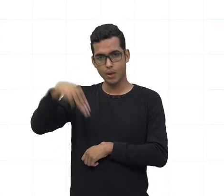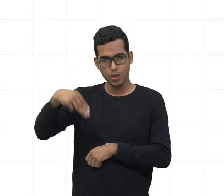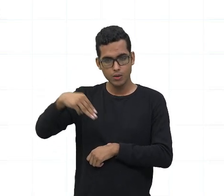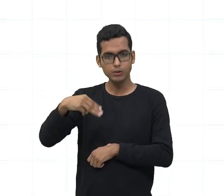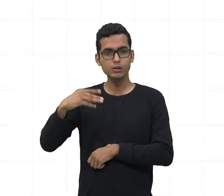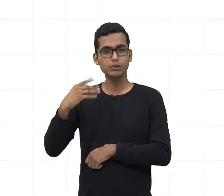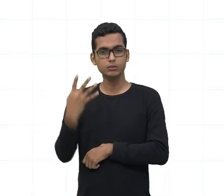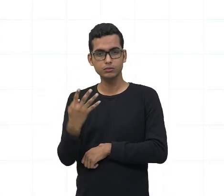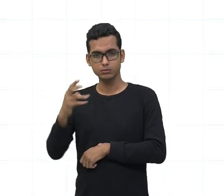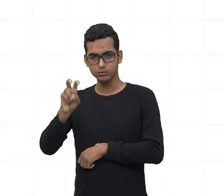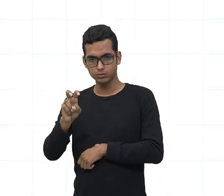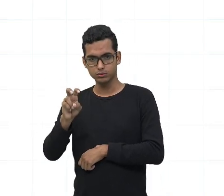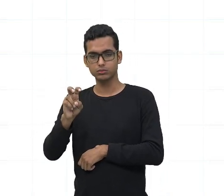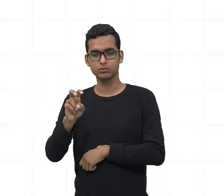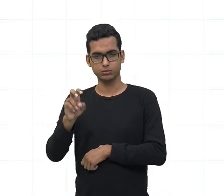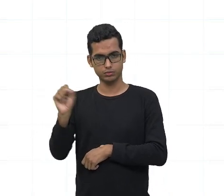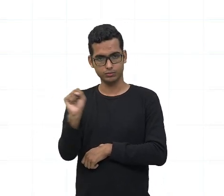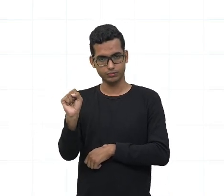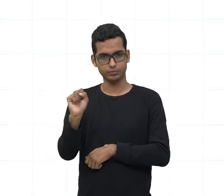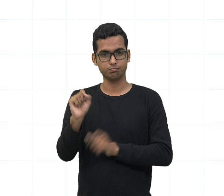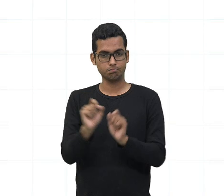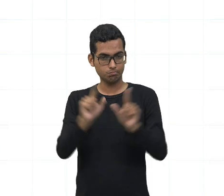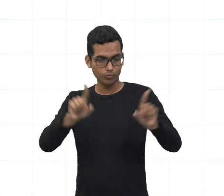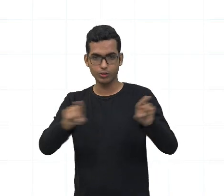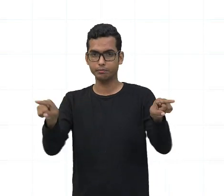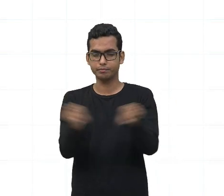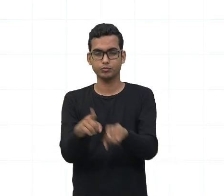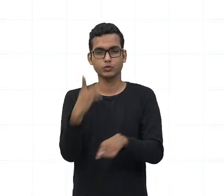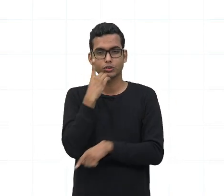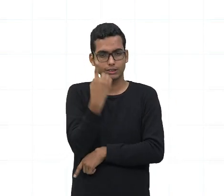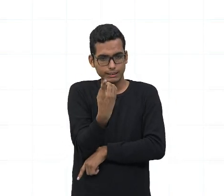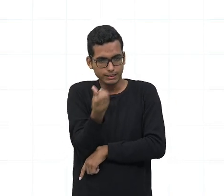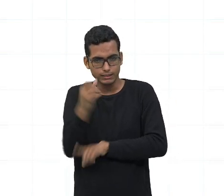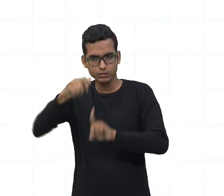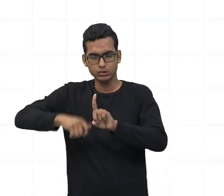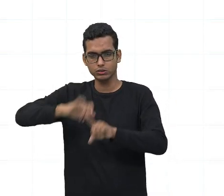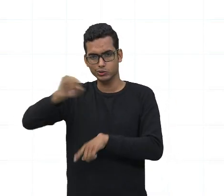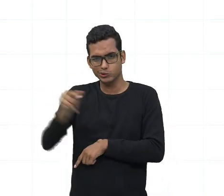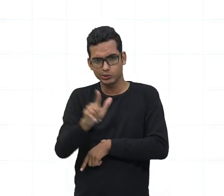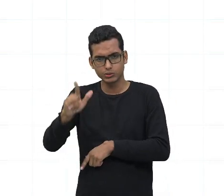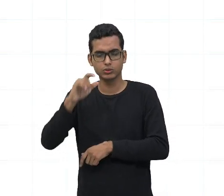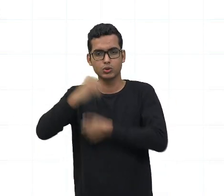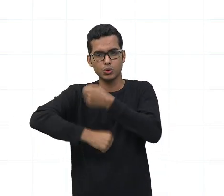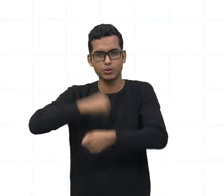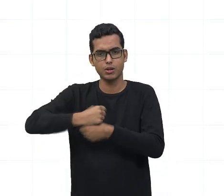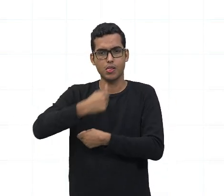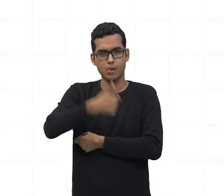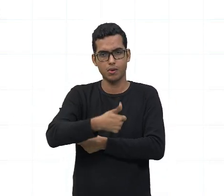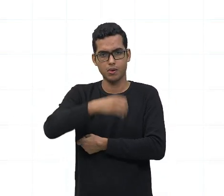dia 16 de julho de 1945, em